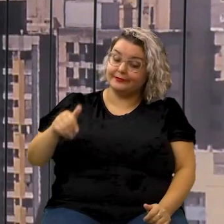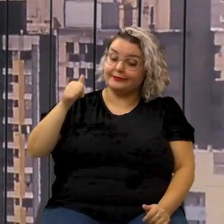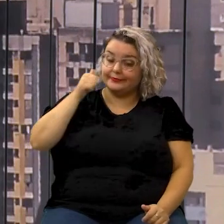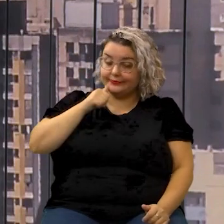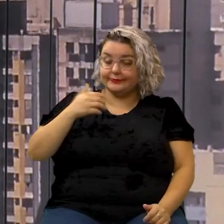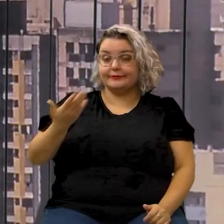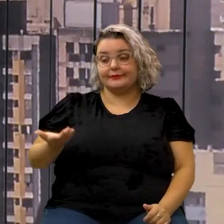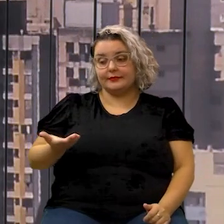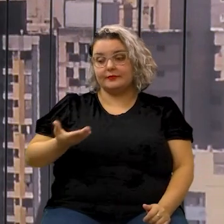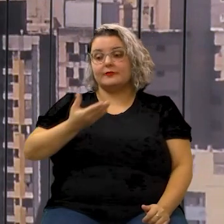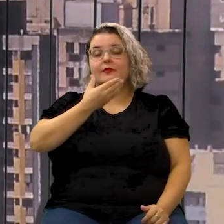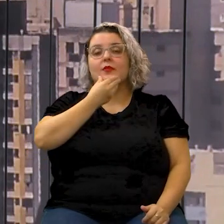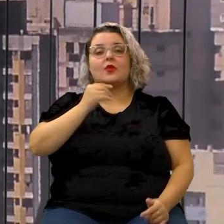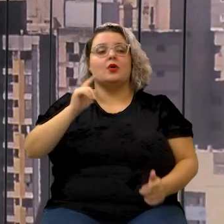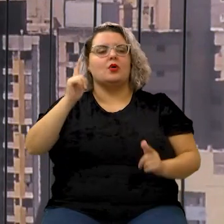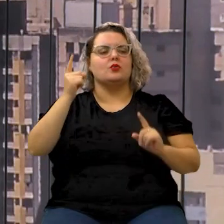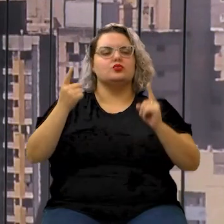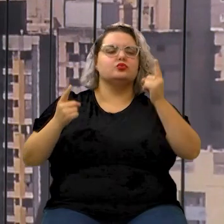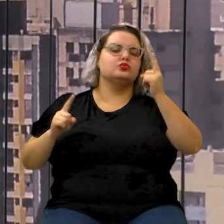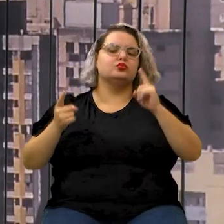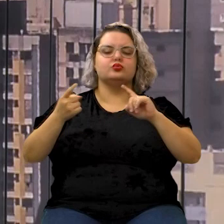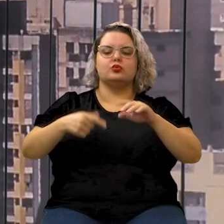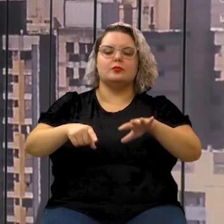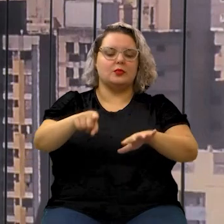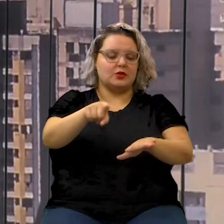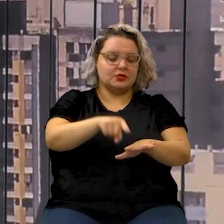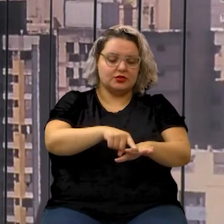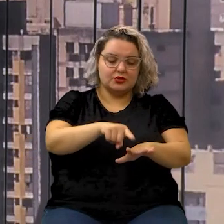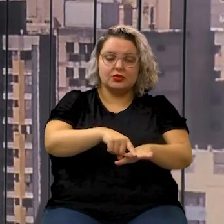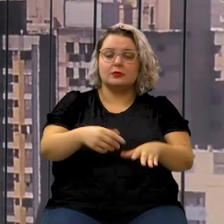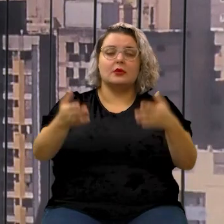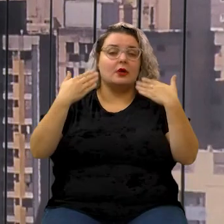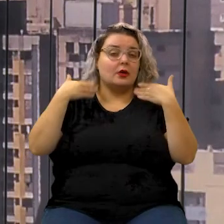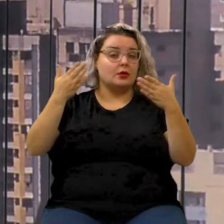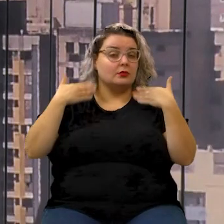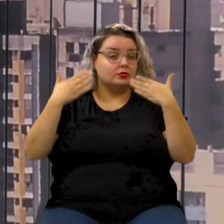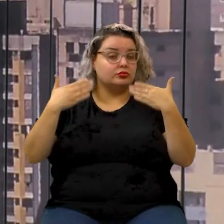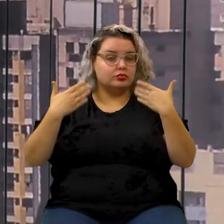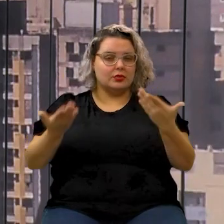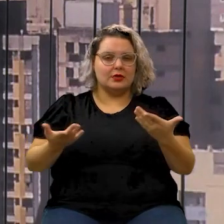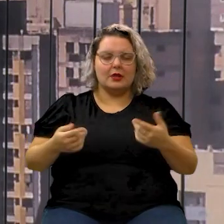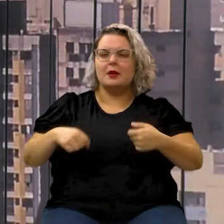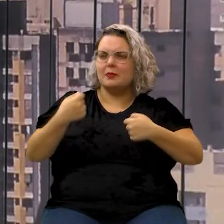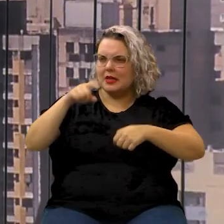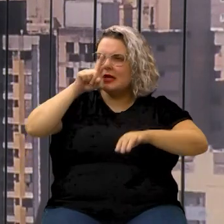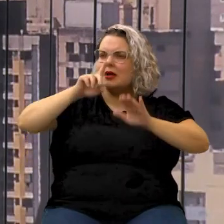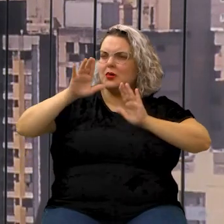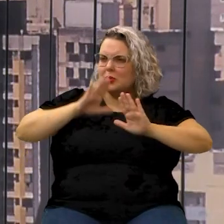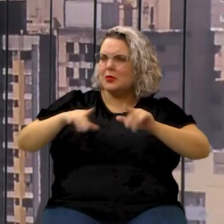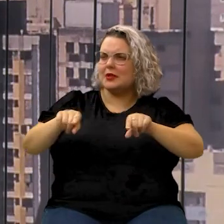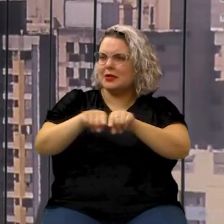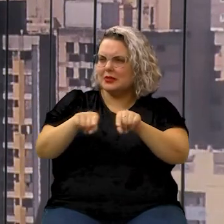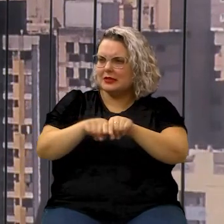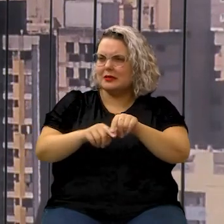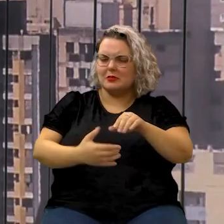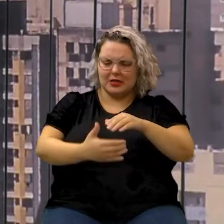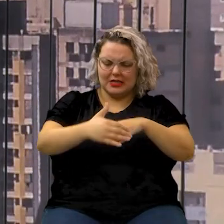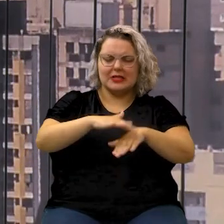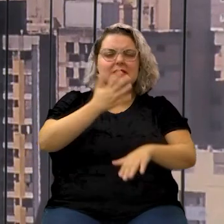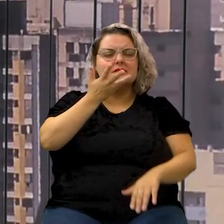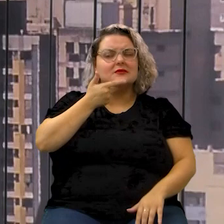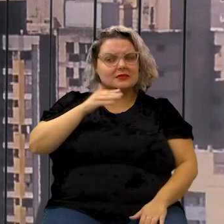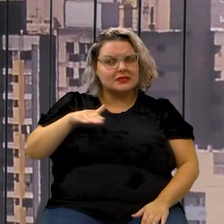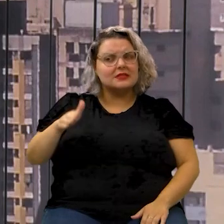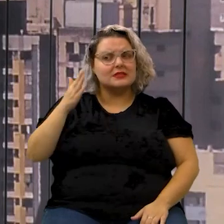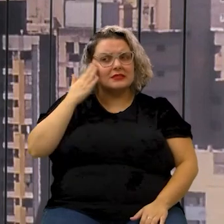meninas. Os meninos vão pular carnaval, a gente coloca chinelo porque tá muito calor. Tem que tomar cuidado também com os sapatos